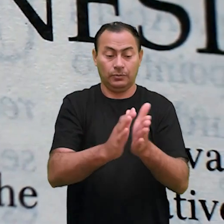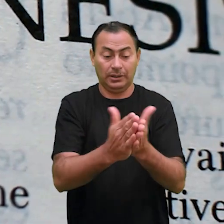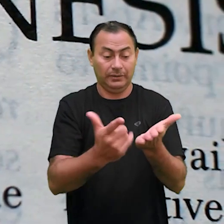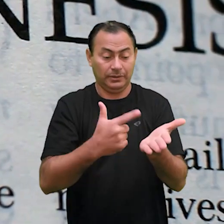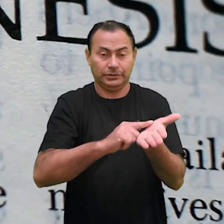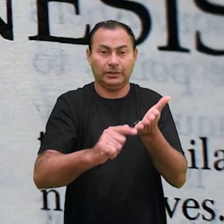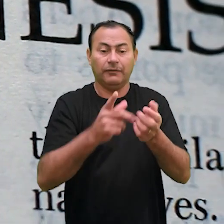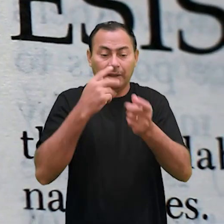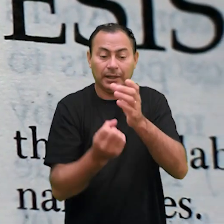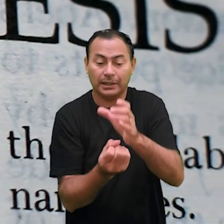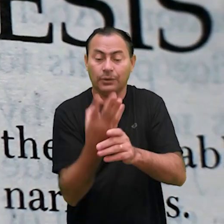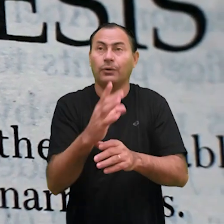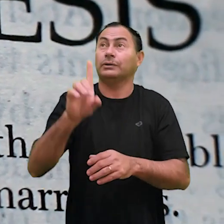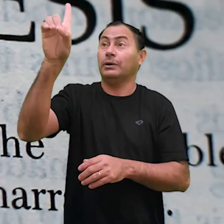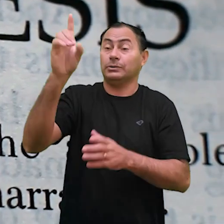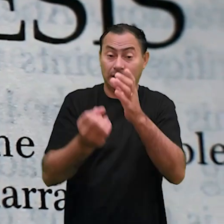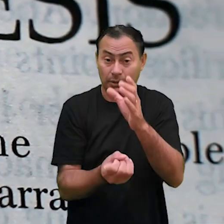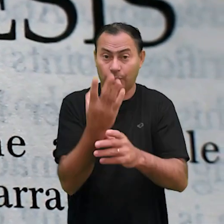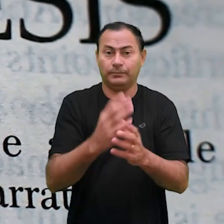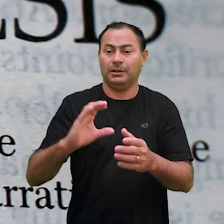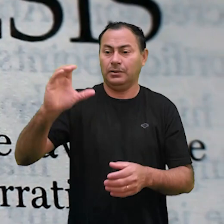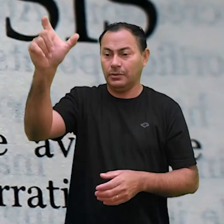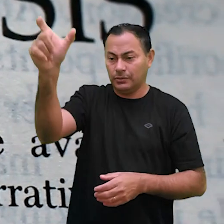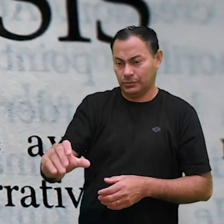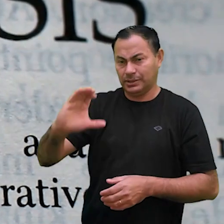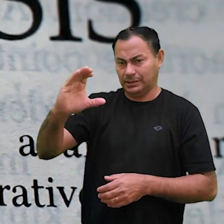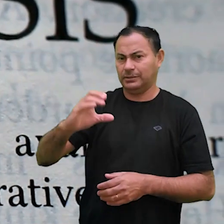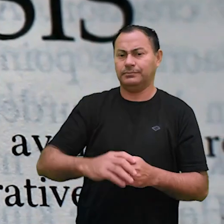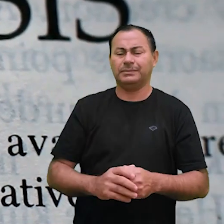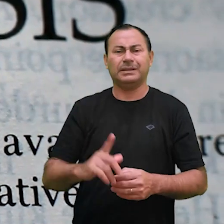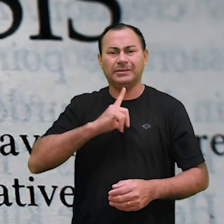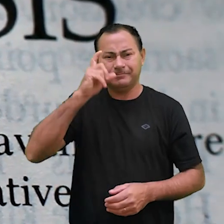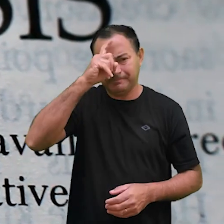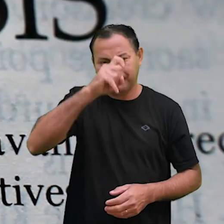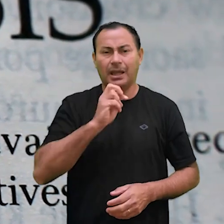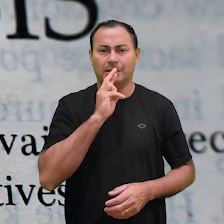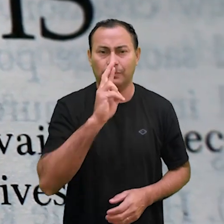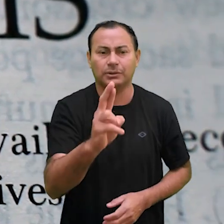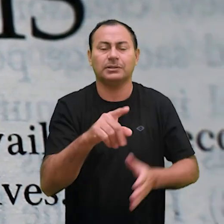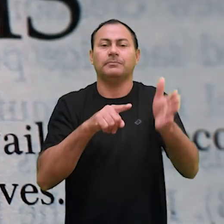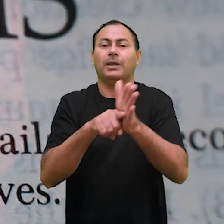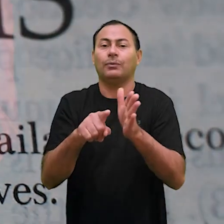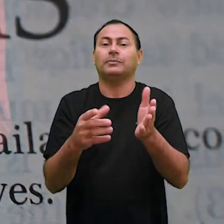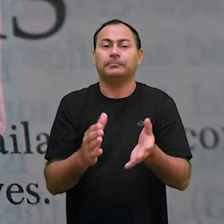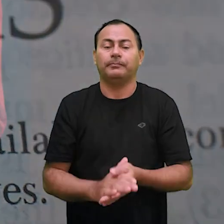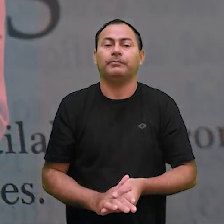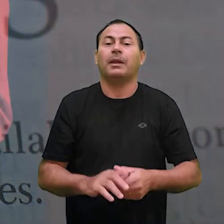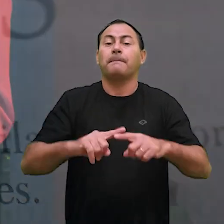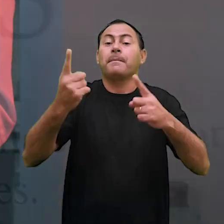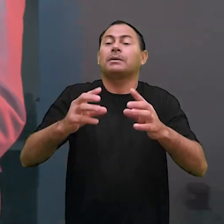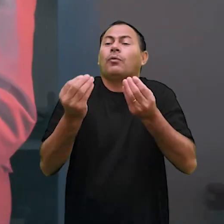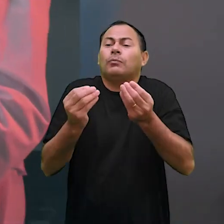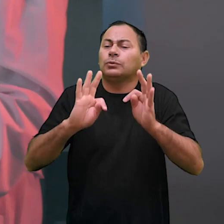3 pontos onde o relato de Gênesis diz, criou Deus. O cientista ateísta tem dificuldade para responder